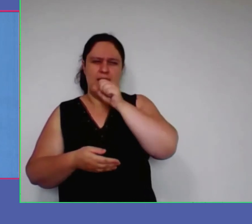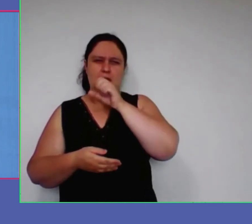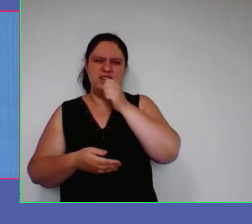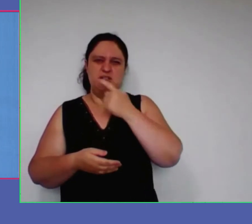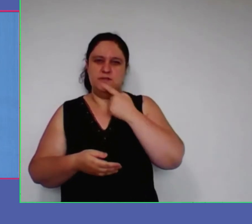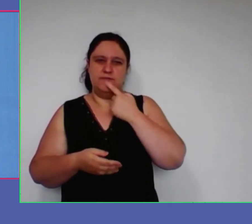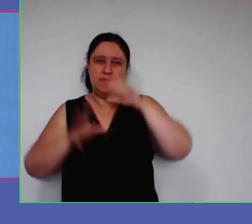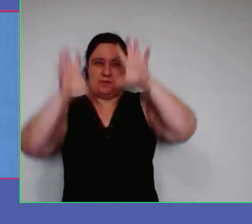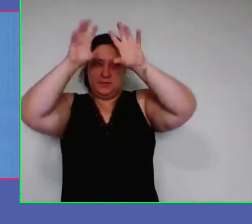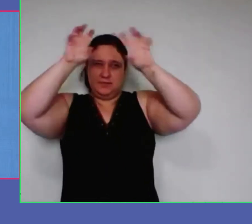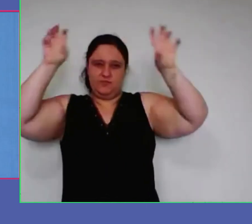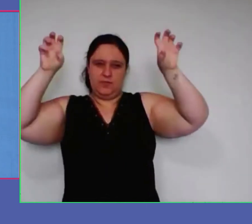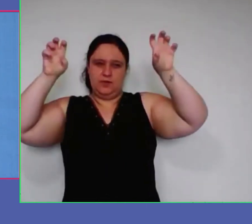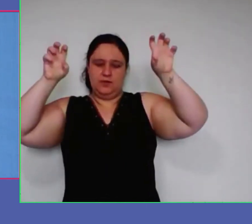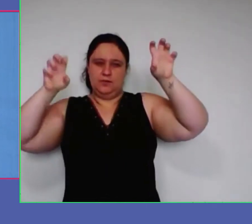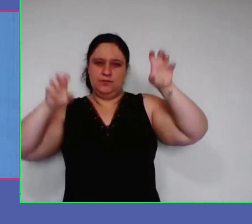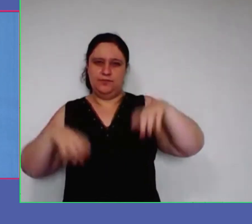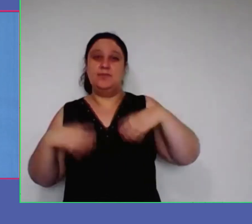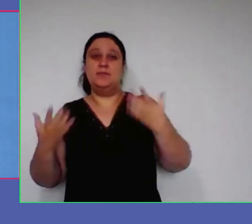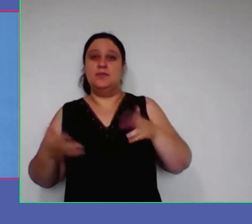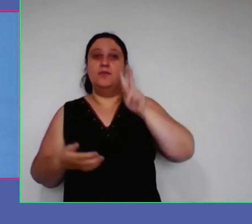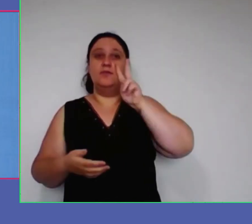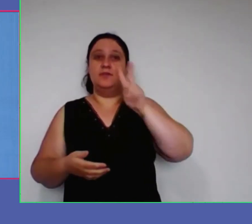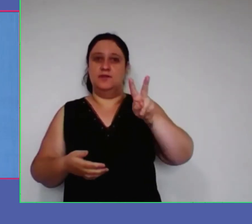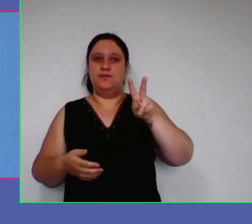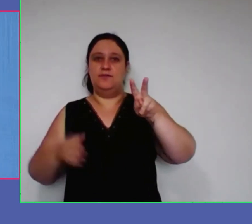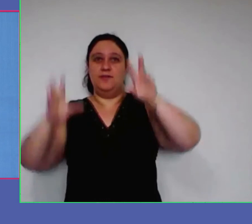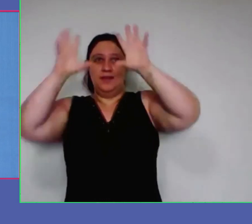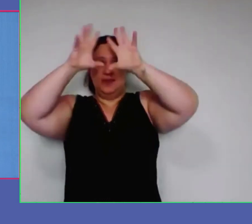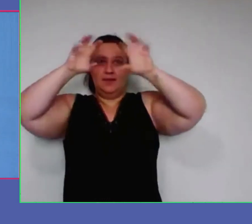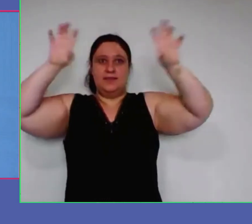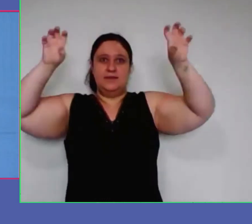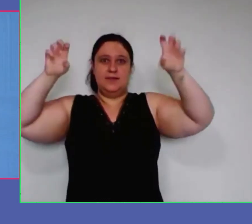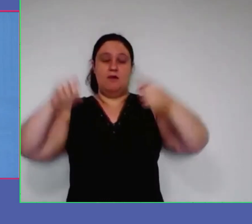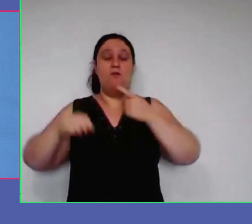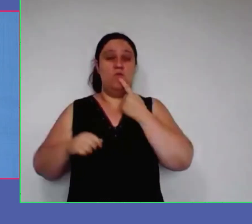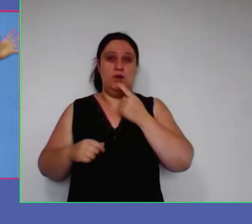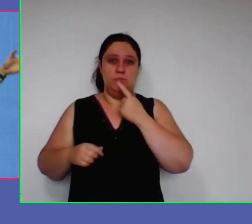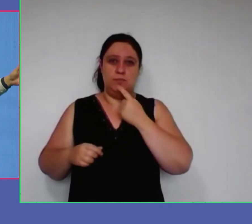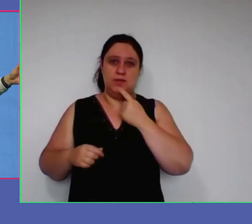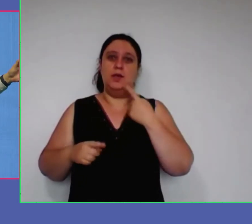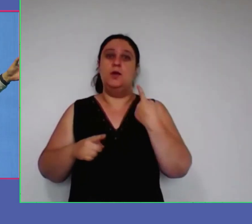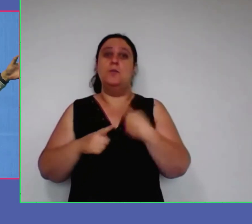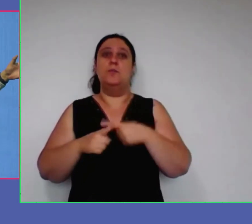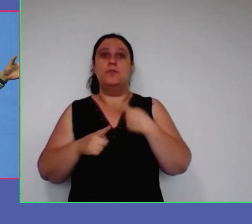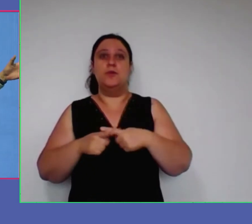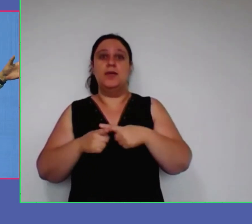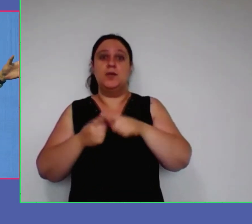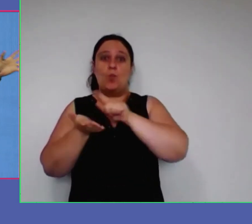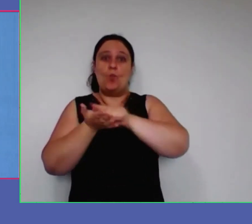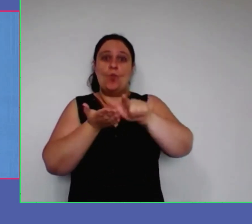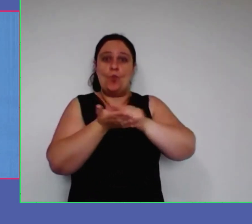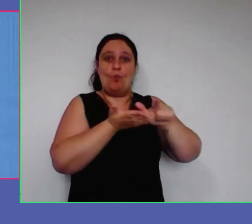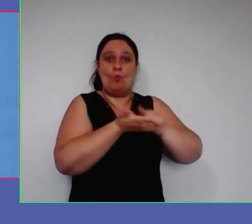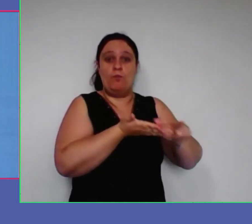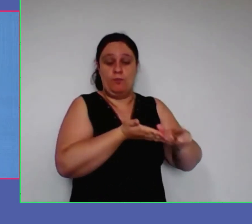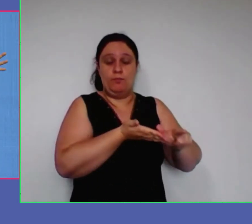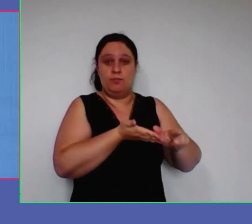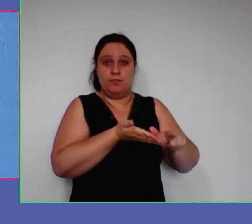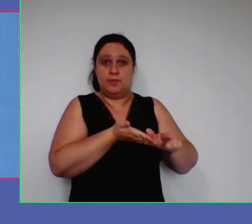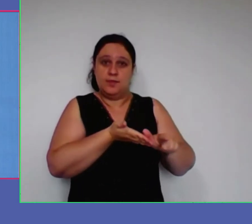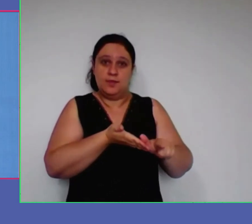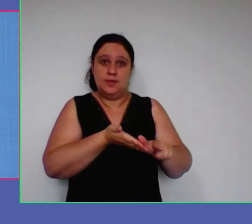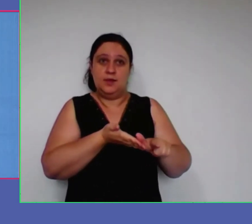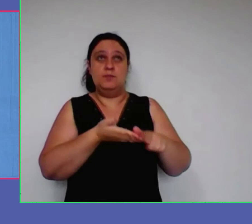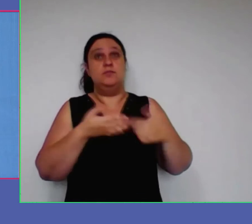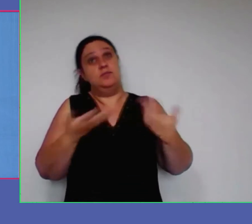você enxerga o céu avermelhado ou alaranjado, é porque o céu está limpo. E se o céu está limpo,